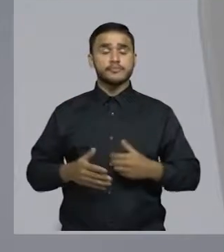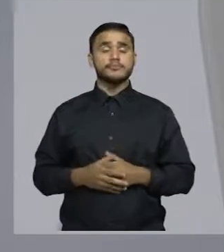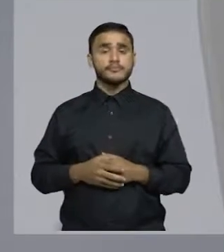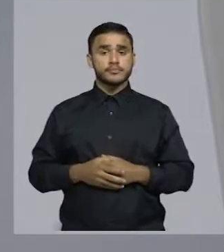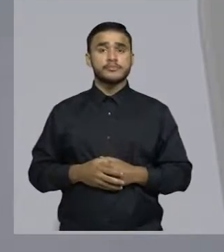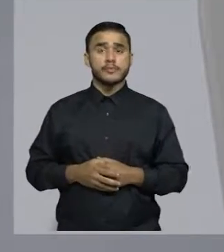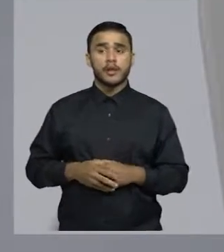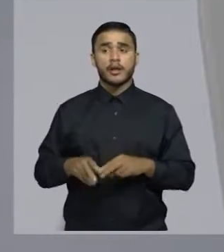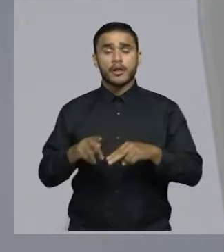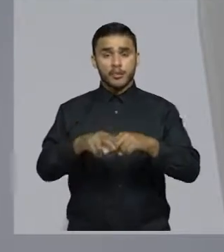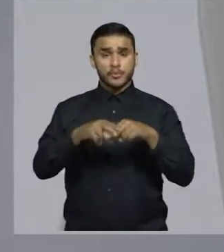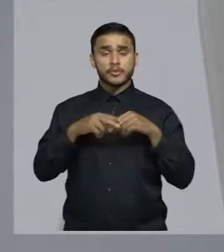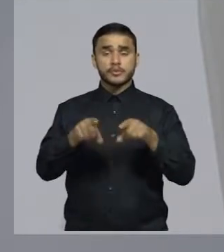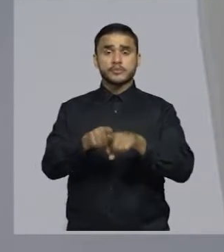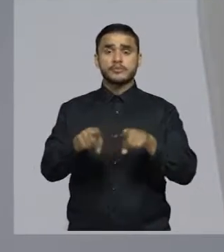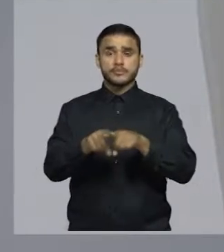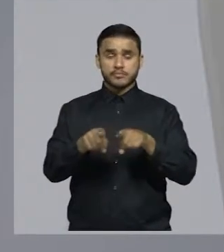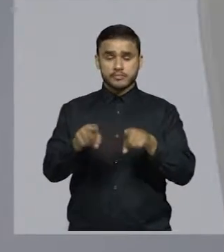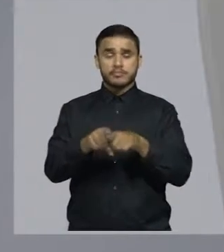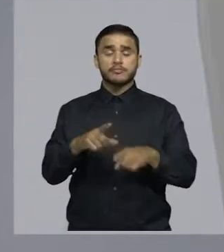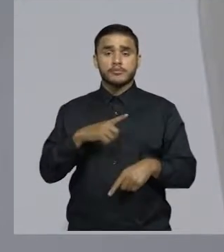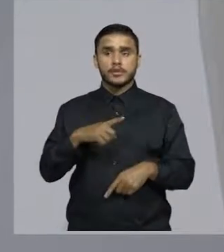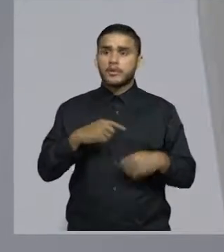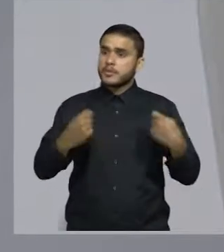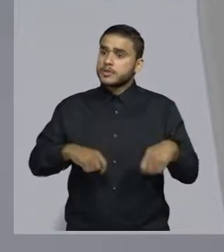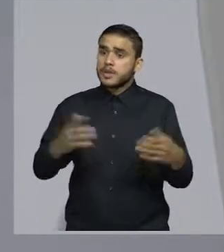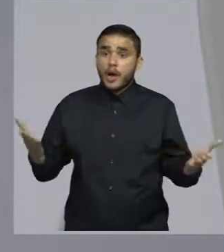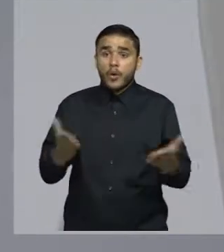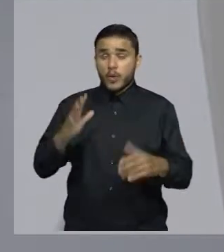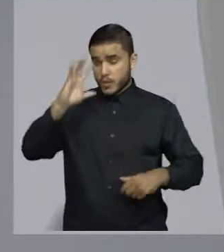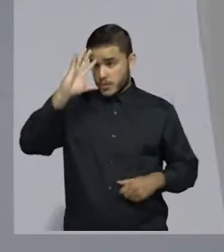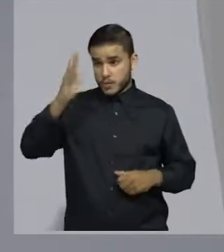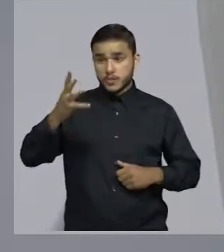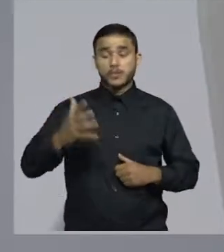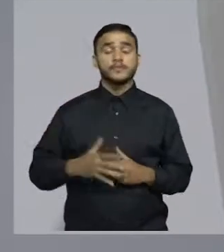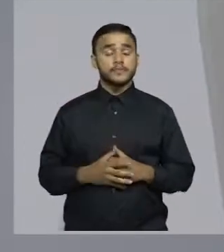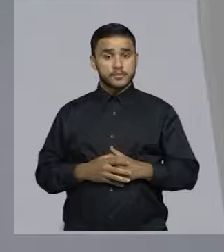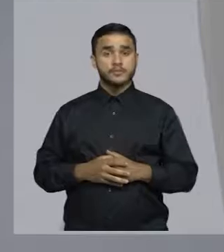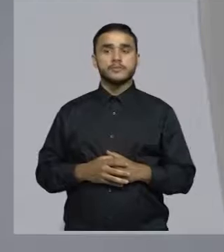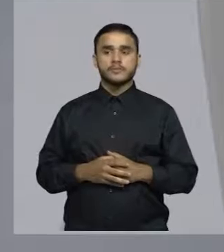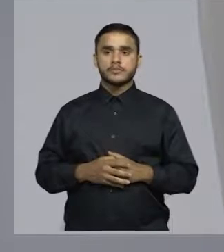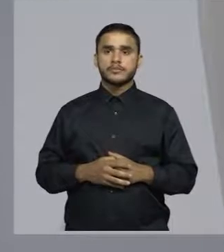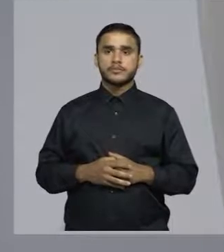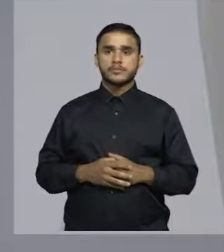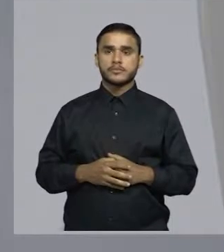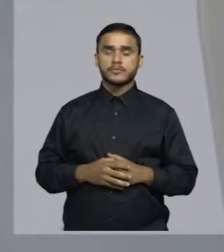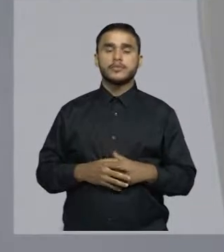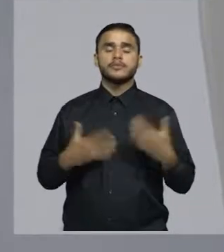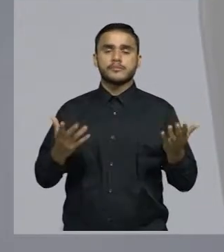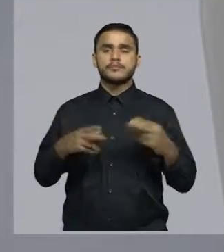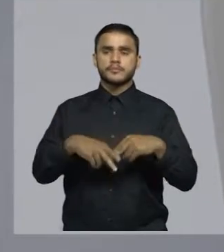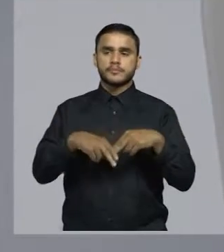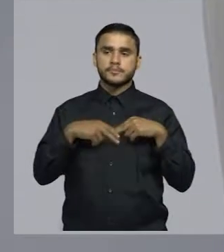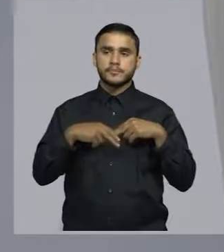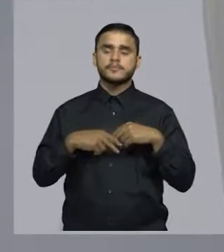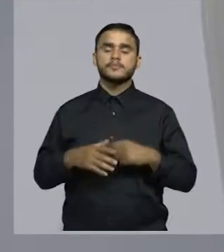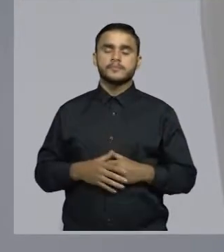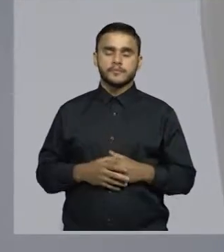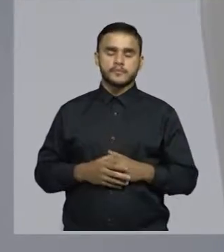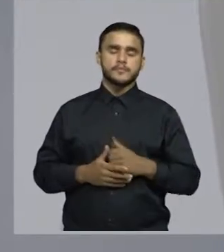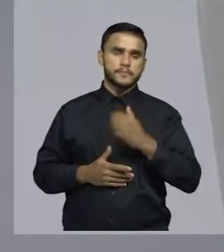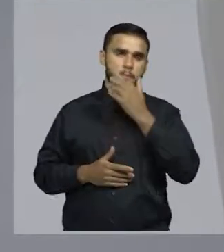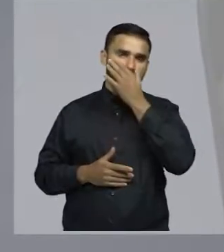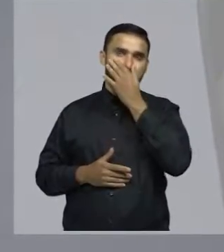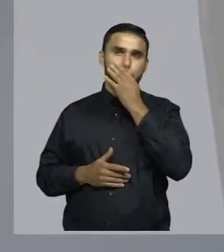conjunto e articulado, pensando já no choque que tem que ser dado e a manutenção de longo prazo, não vamos chegar a lugar nenhum. Eu não entraria aqui